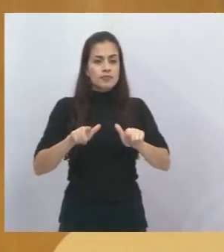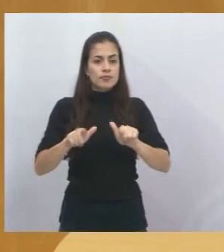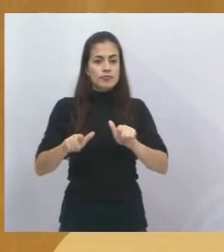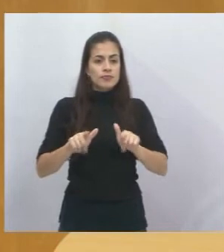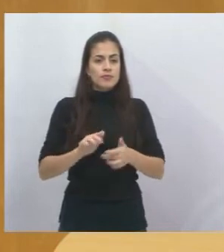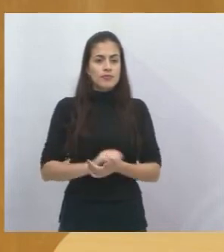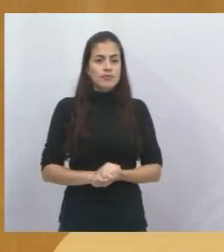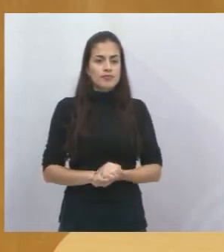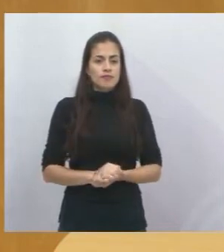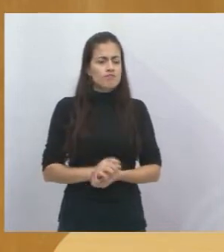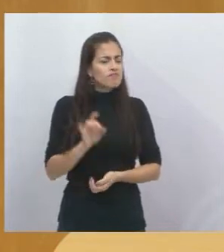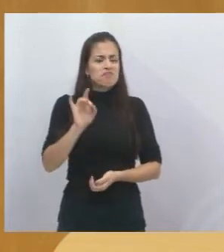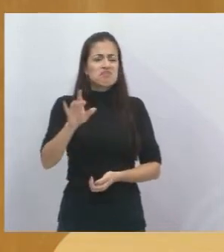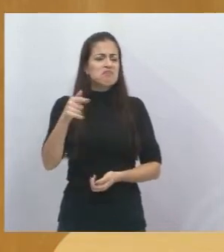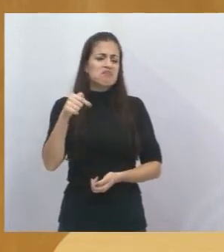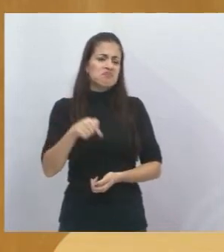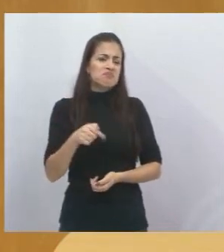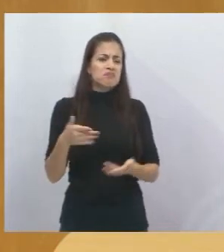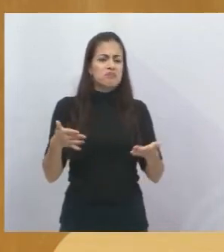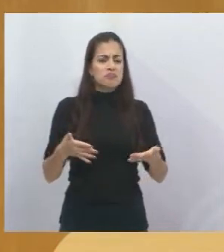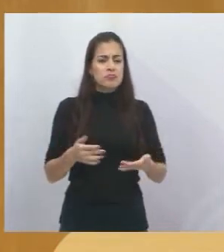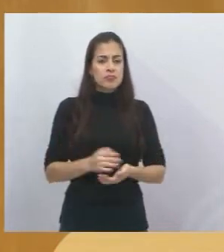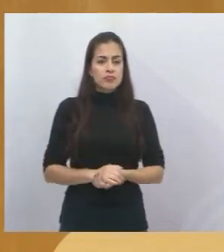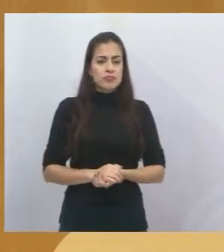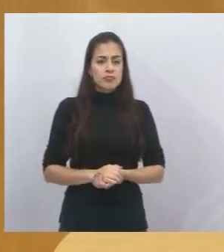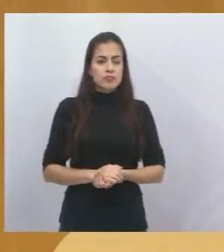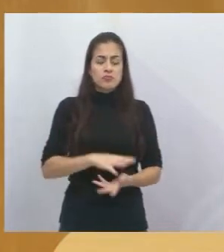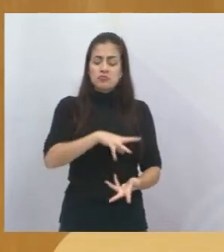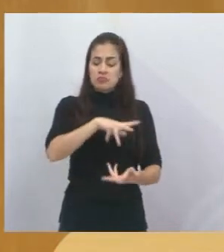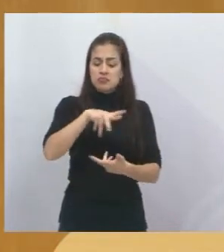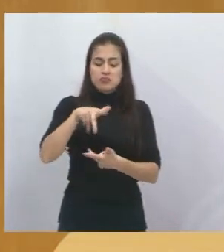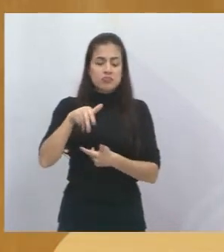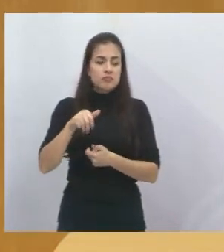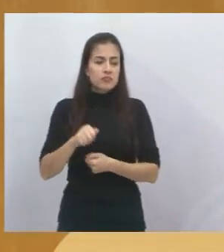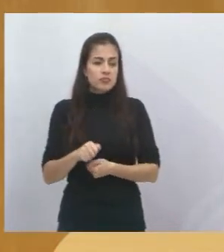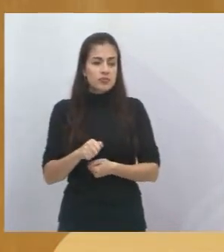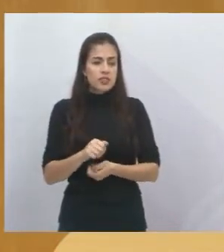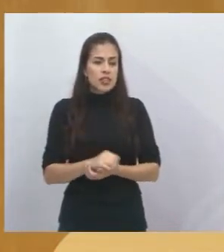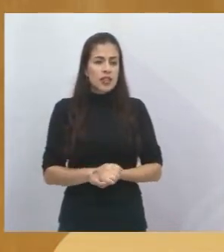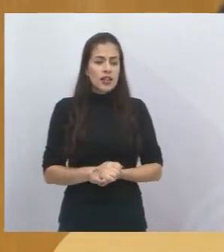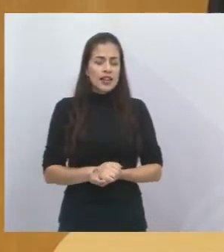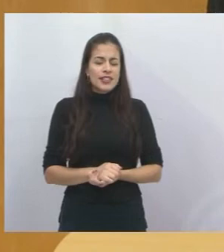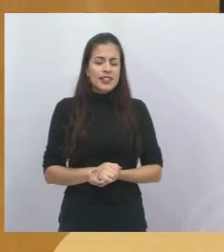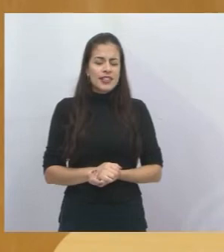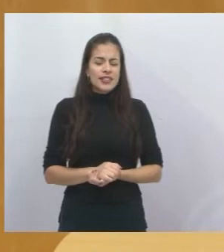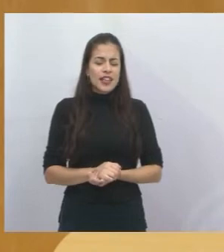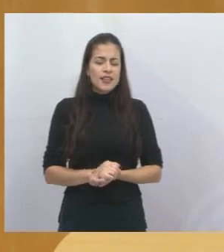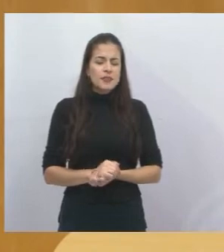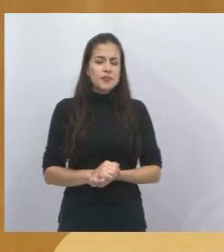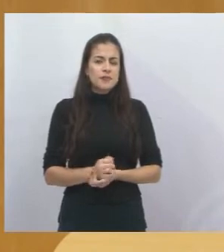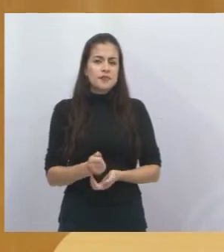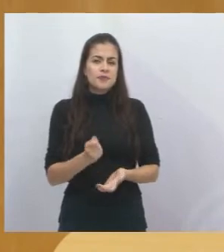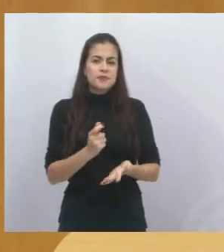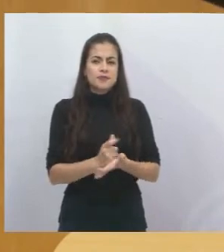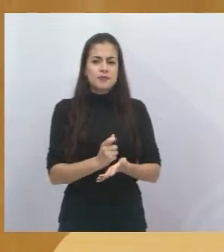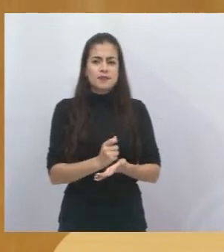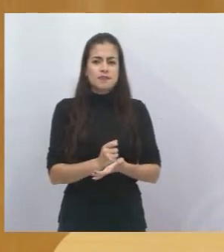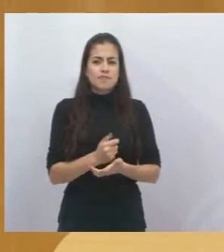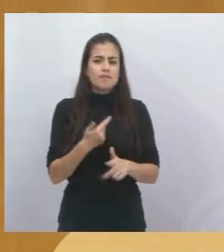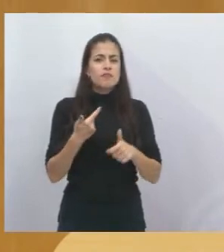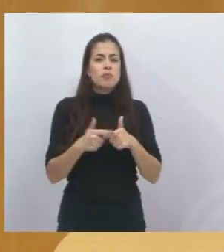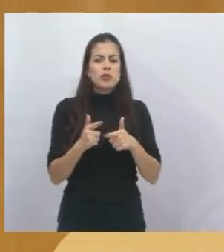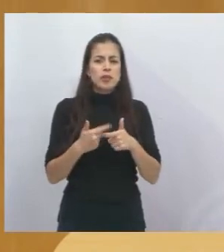no mundo inteiro, está se pagando a crise de falta de incoerência e de competência das pessoas que passaram